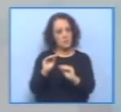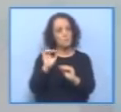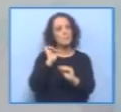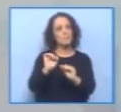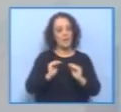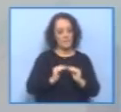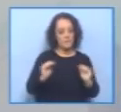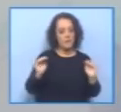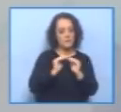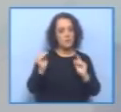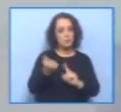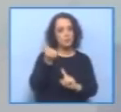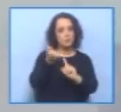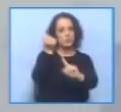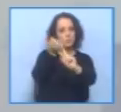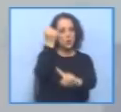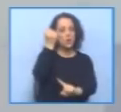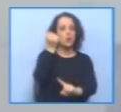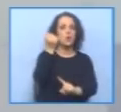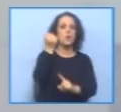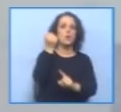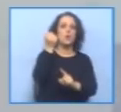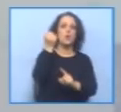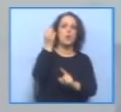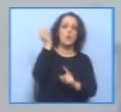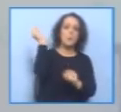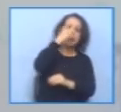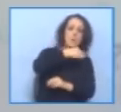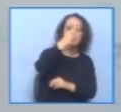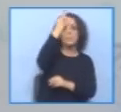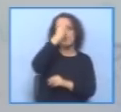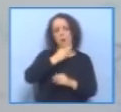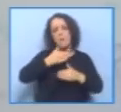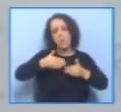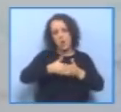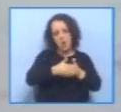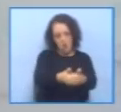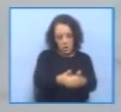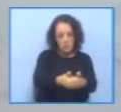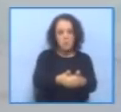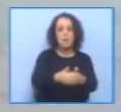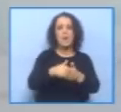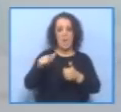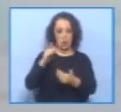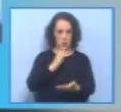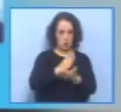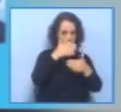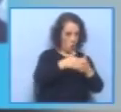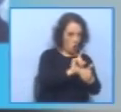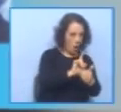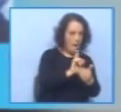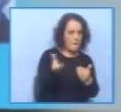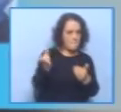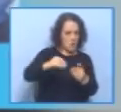com os sacramentos. Esta lógica de catequese vai além desse itinerário? E consegue-se